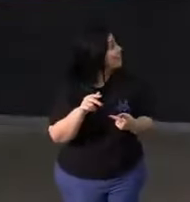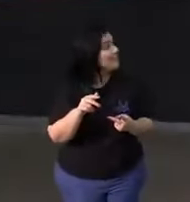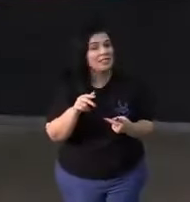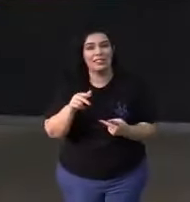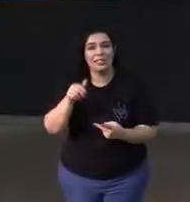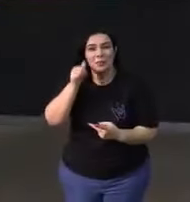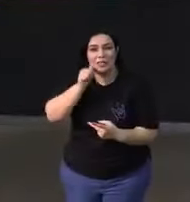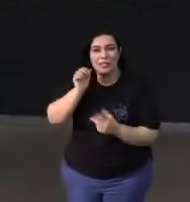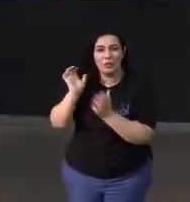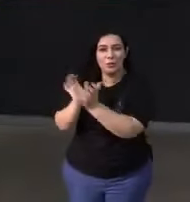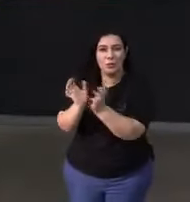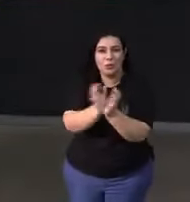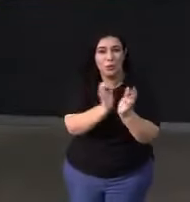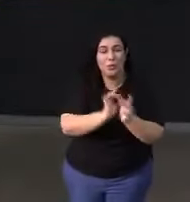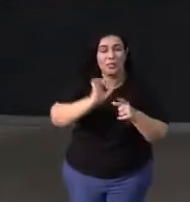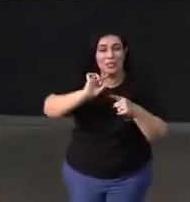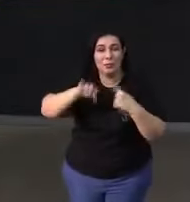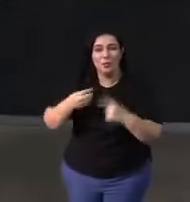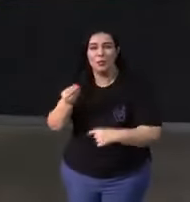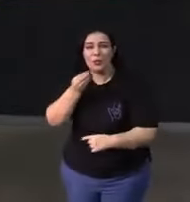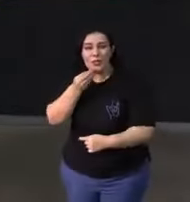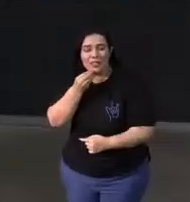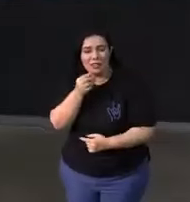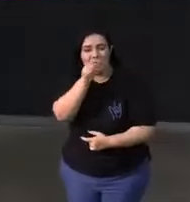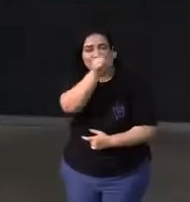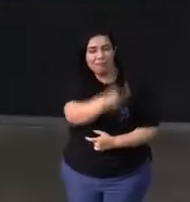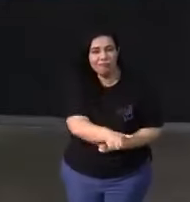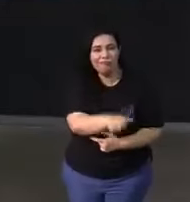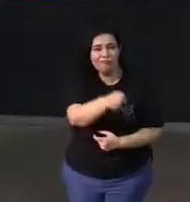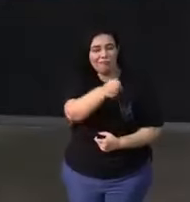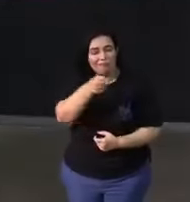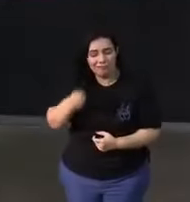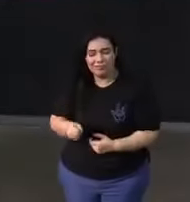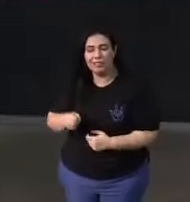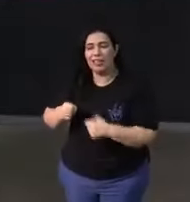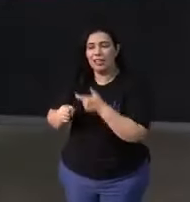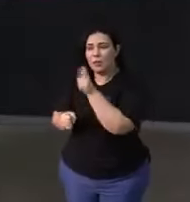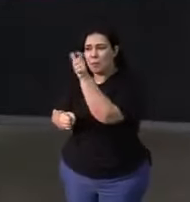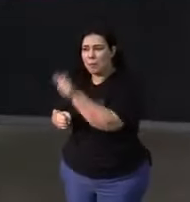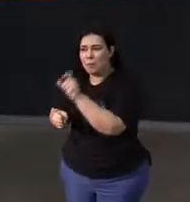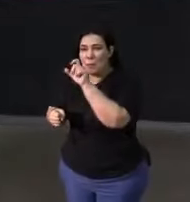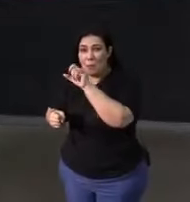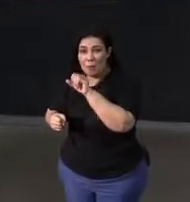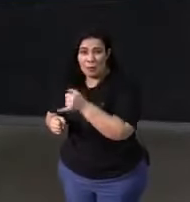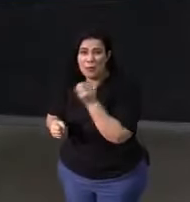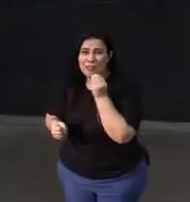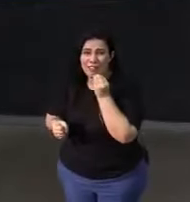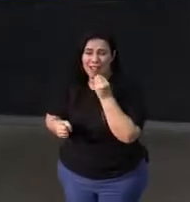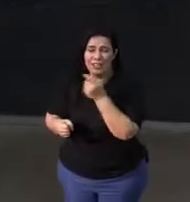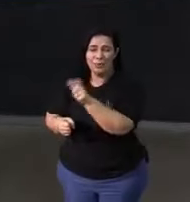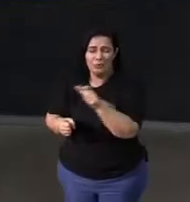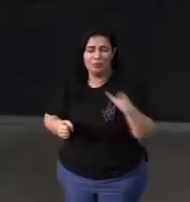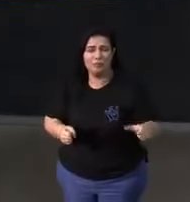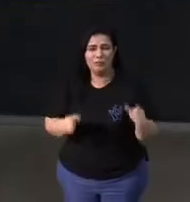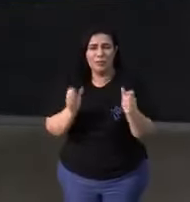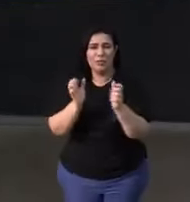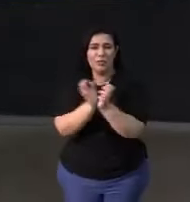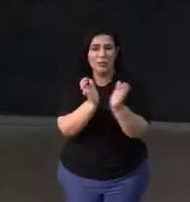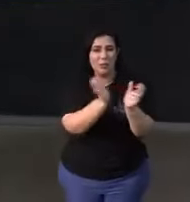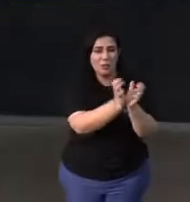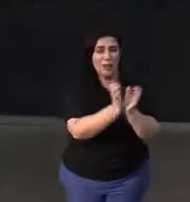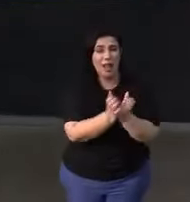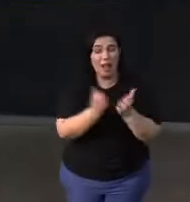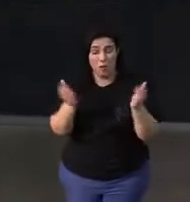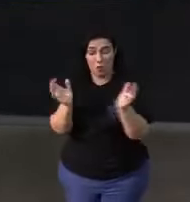ministério da congregação, depois a oportunidade para o irmão tal, e depois a outra oportunidade, depois o circo de oração, agora o pessoal